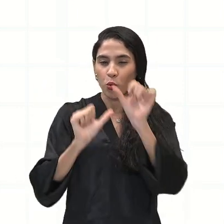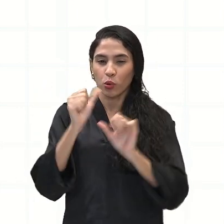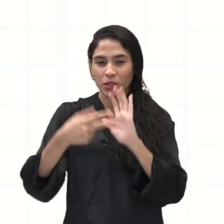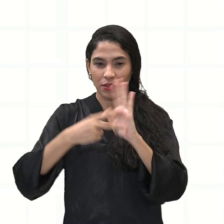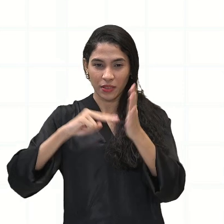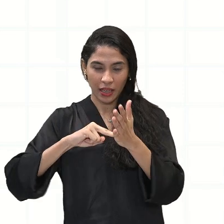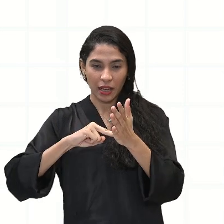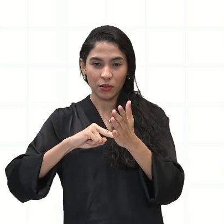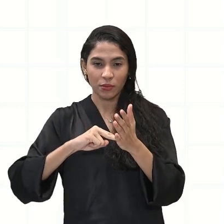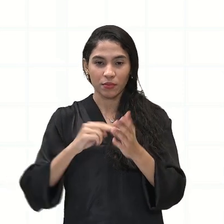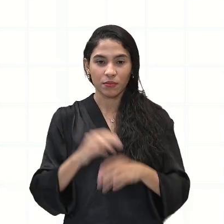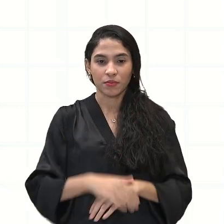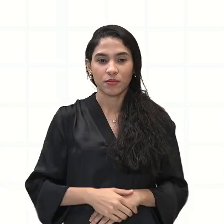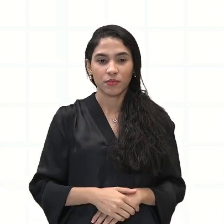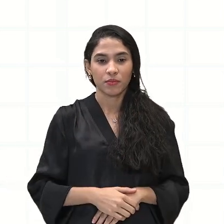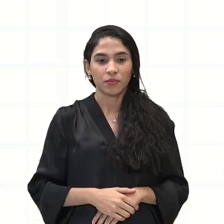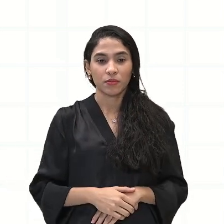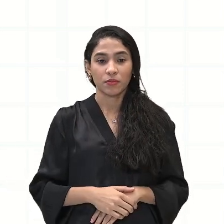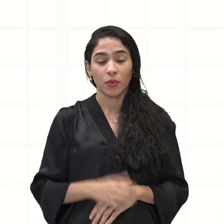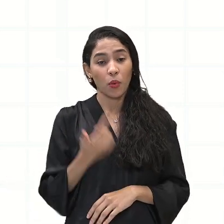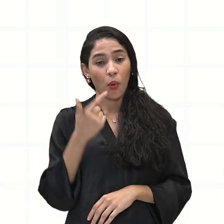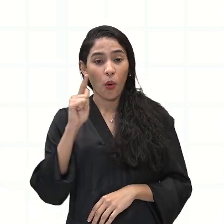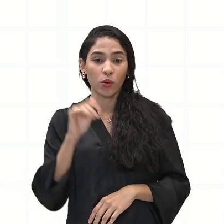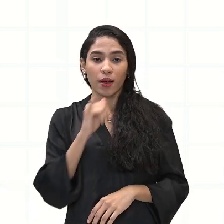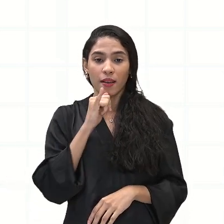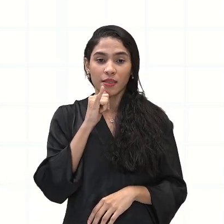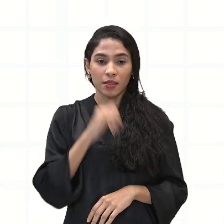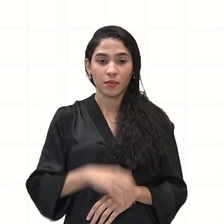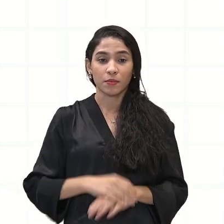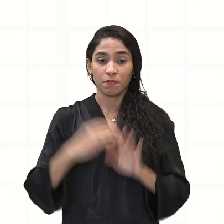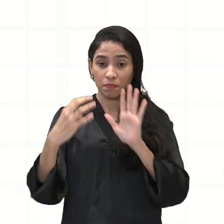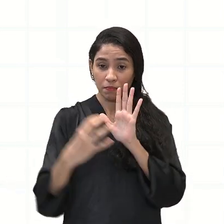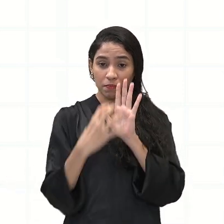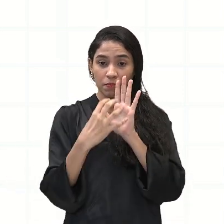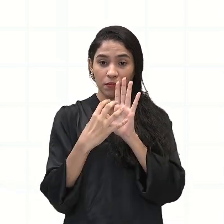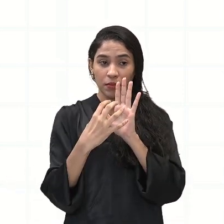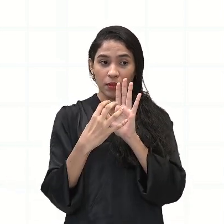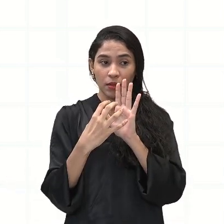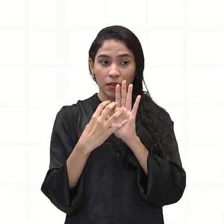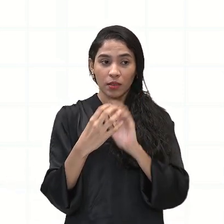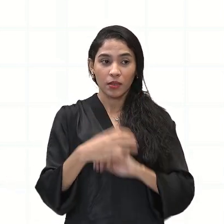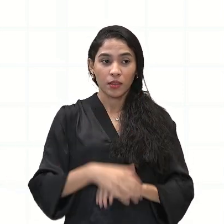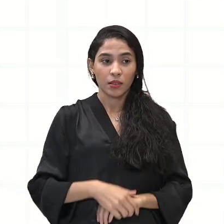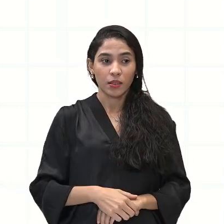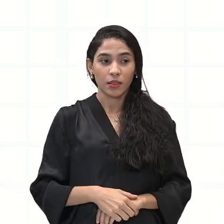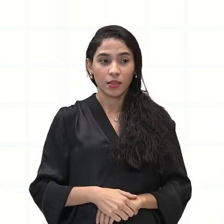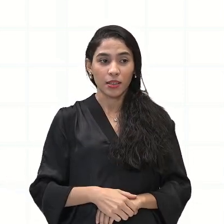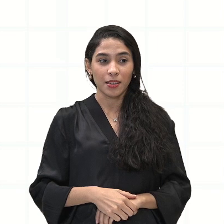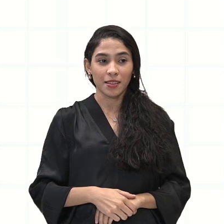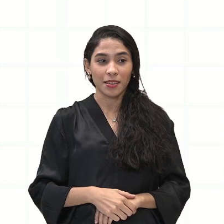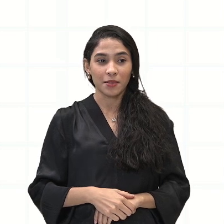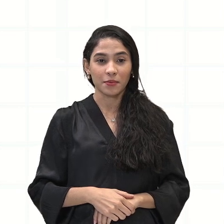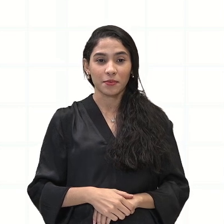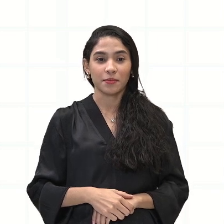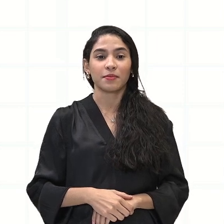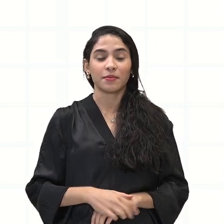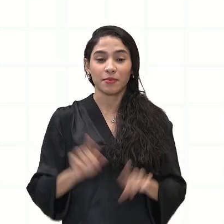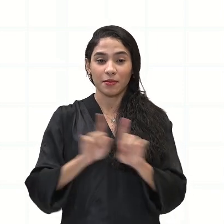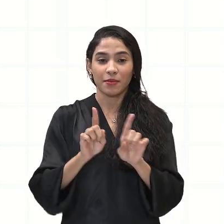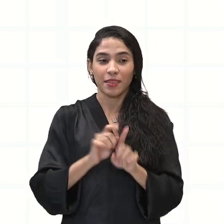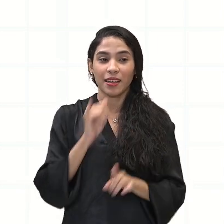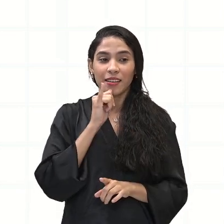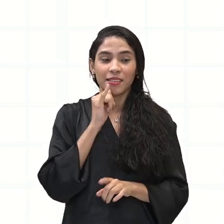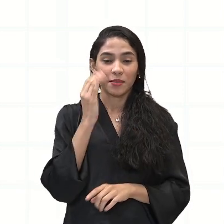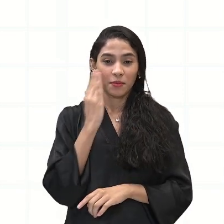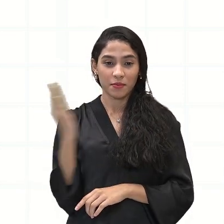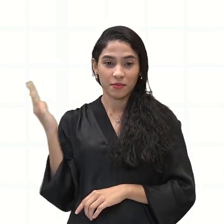grosseira, certo? Outro exemplo de eufemismo, que traz uma linguagem que suaviza uma ideia